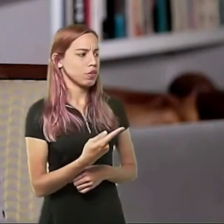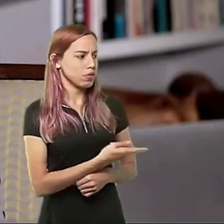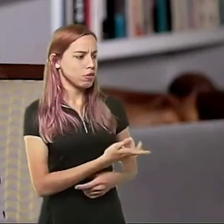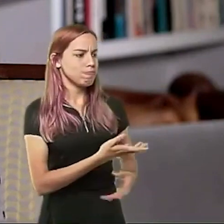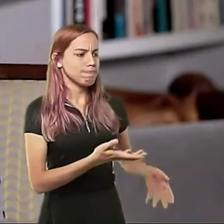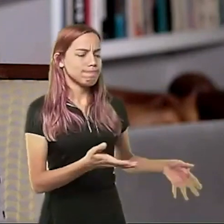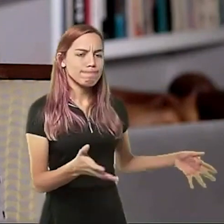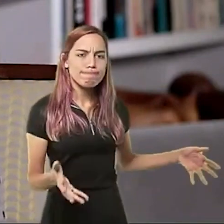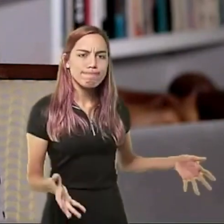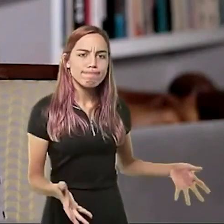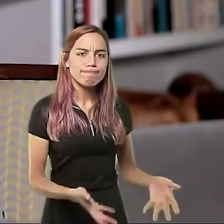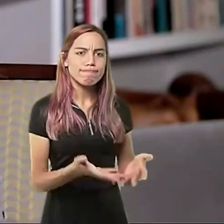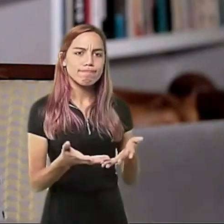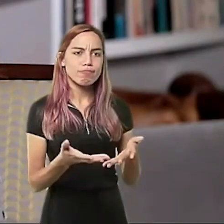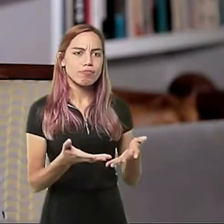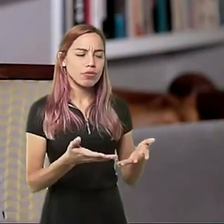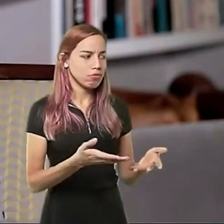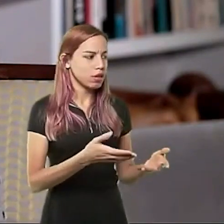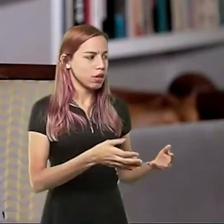para sua ficção.